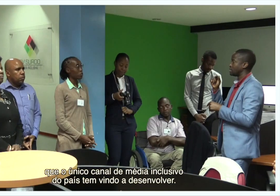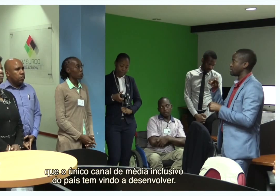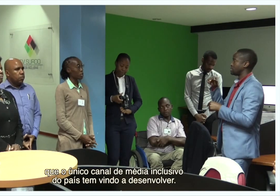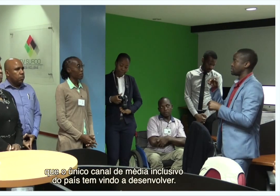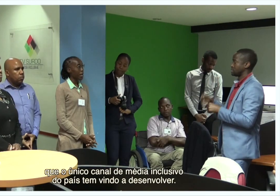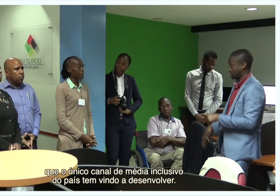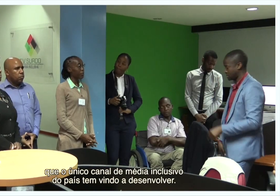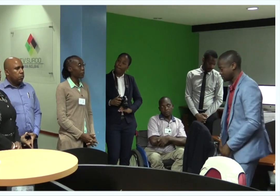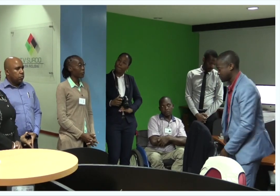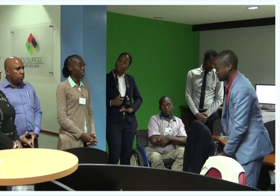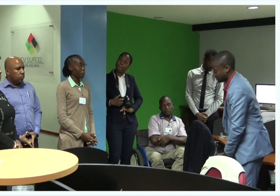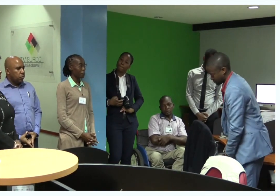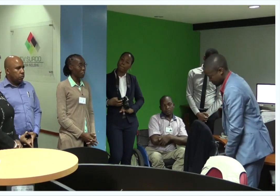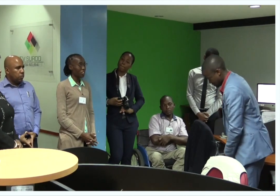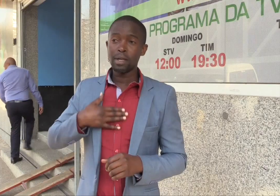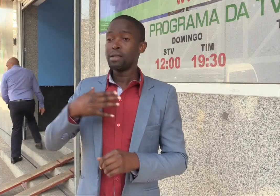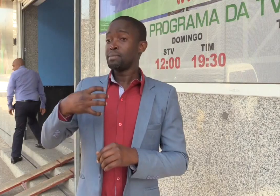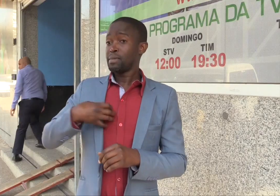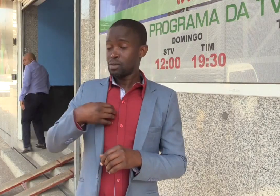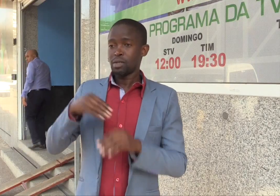tem vindo a desenvolver.